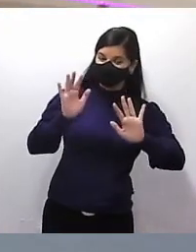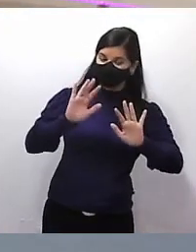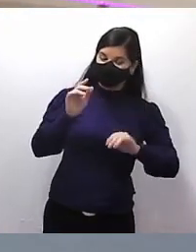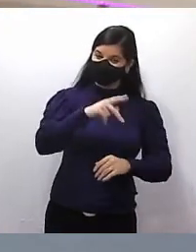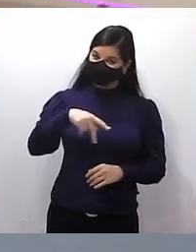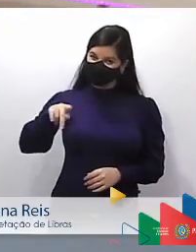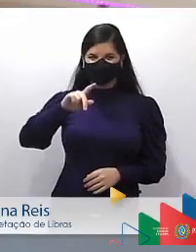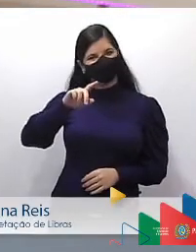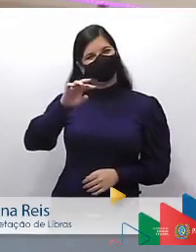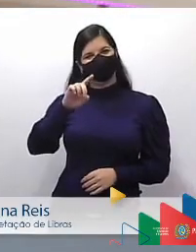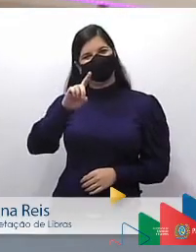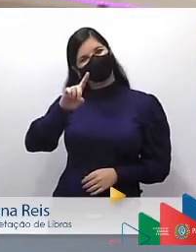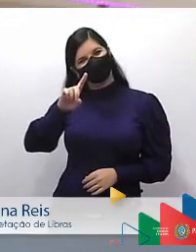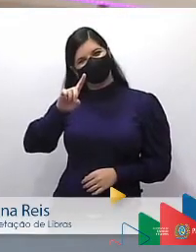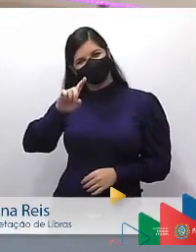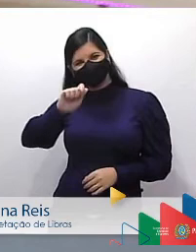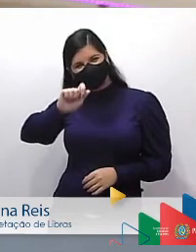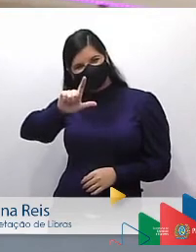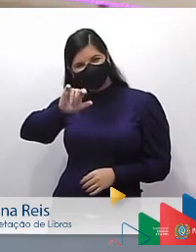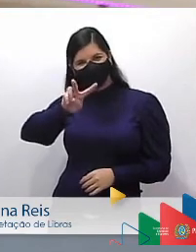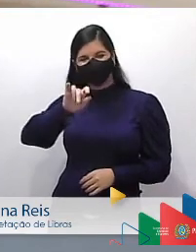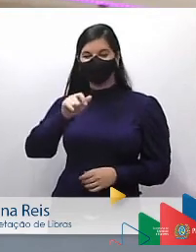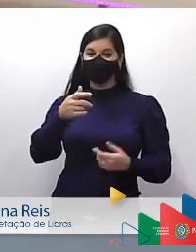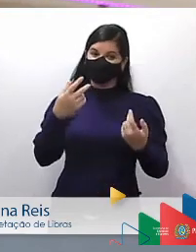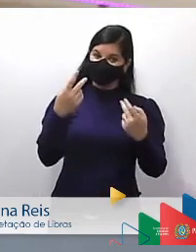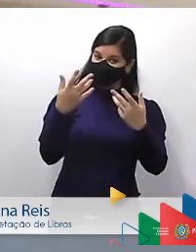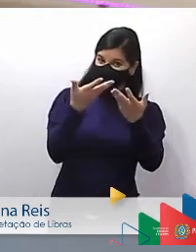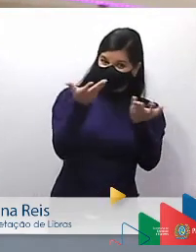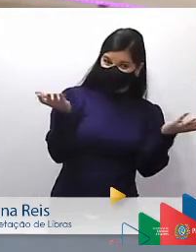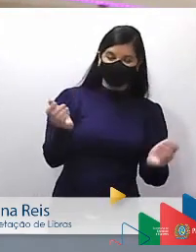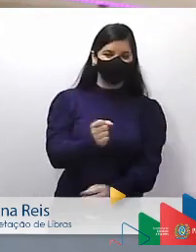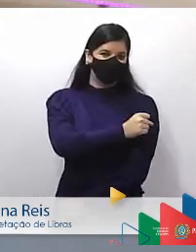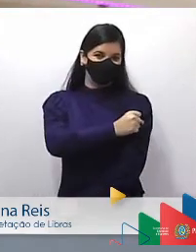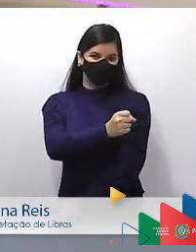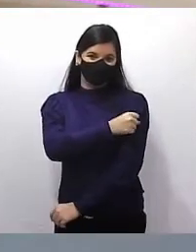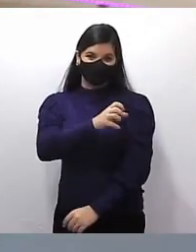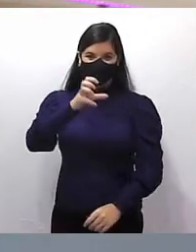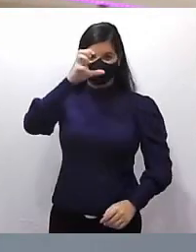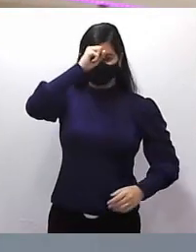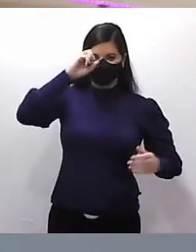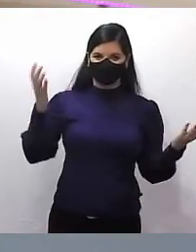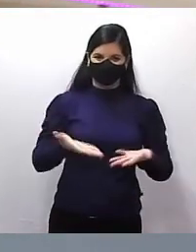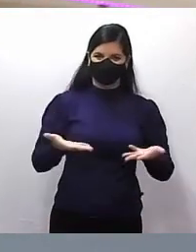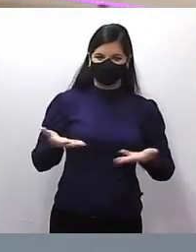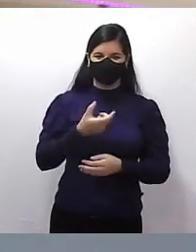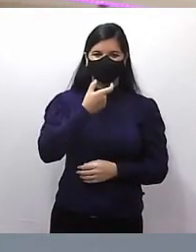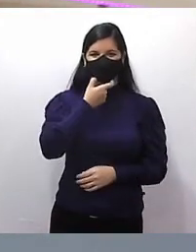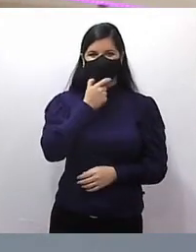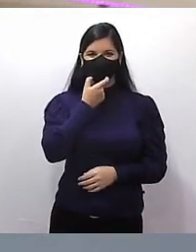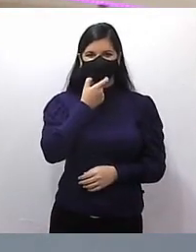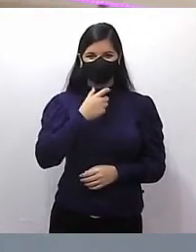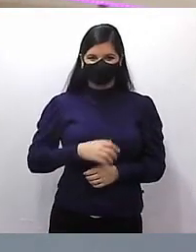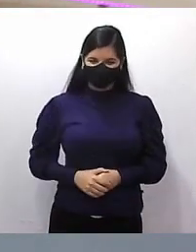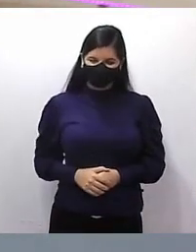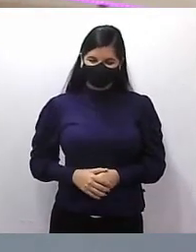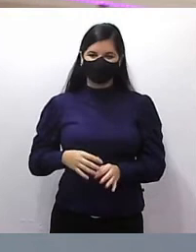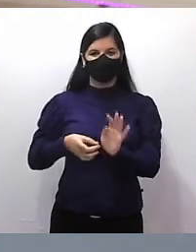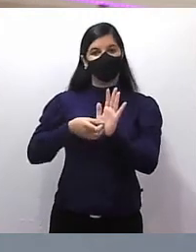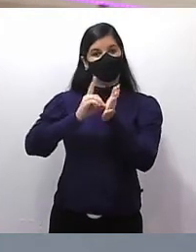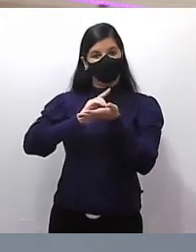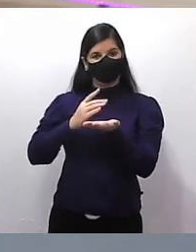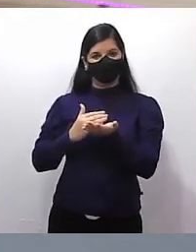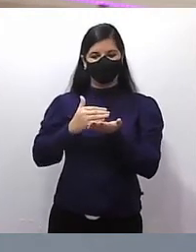eu sou Teacher Delvia Fox e você do 8º ano vai aprender comigo hoje em inglês. Mas antes